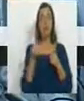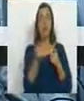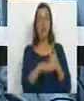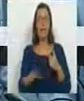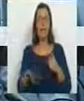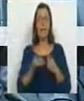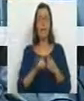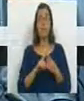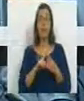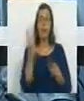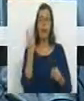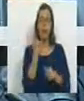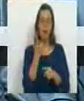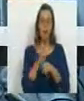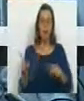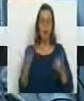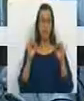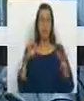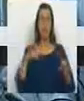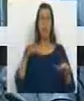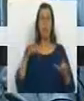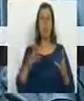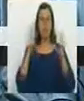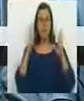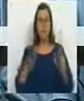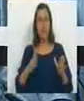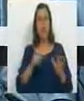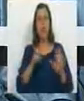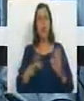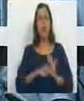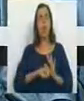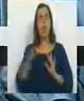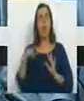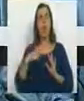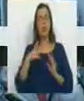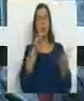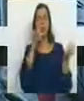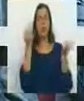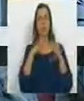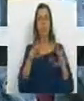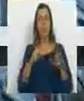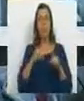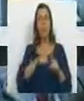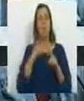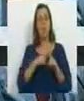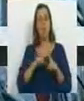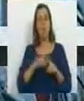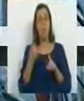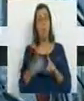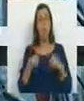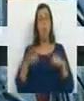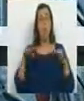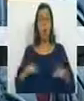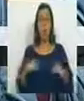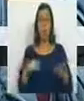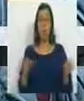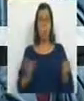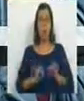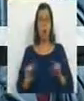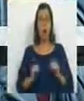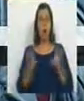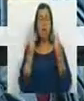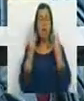crianças. De uma vez por todas, Portugal tem que saber quantas crianças desapareceram em cada ano. Nós hoje não